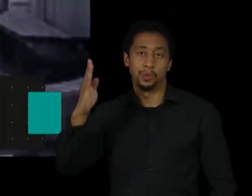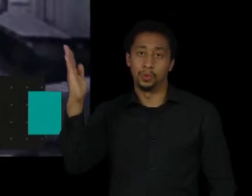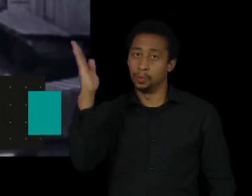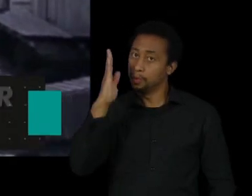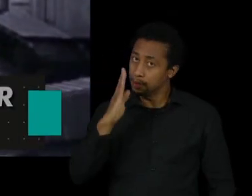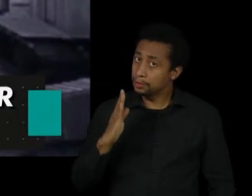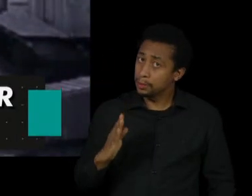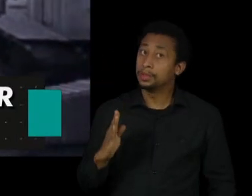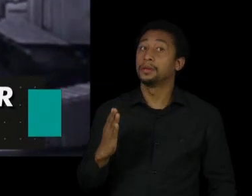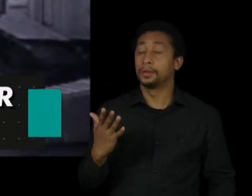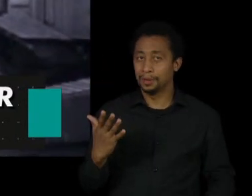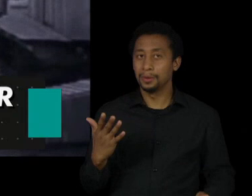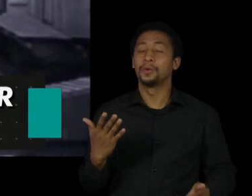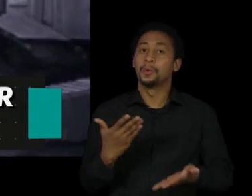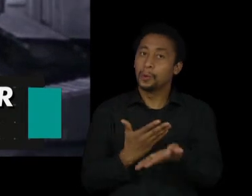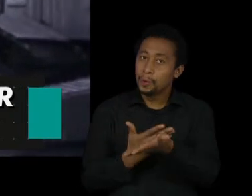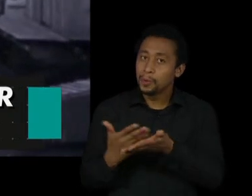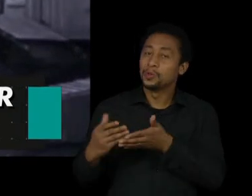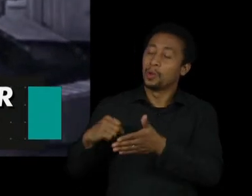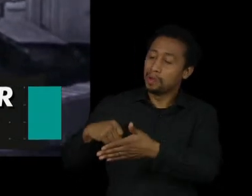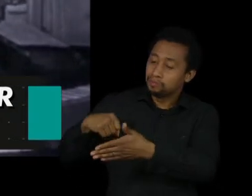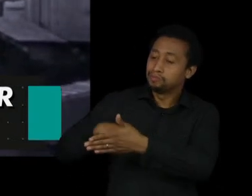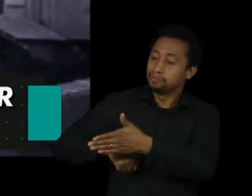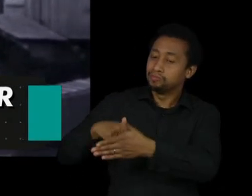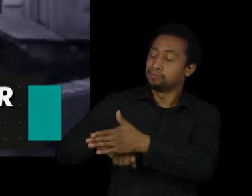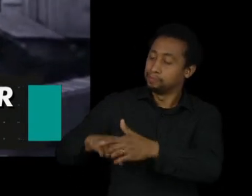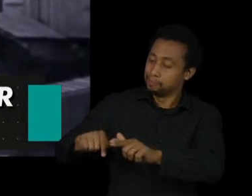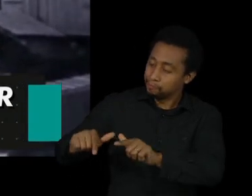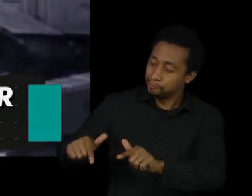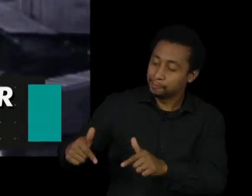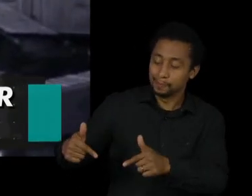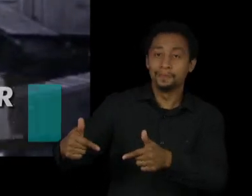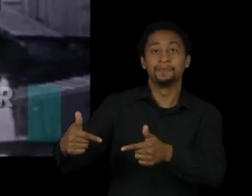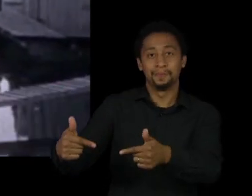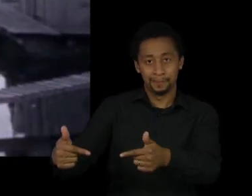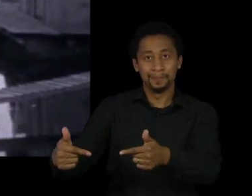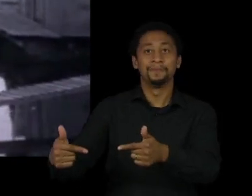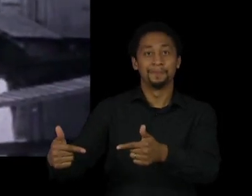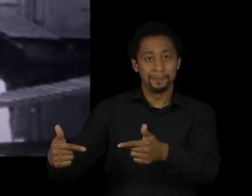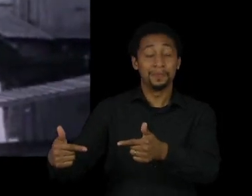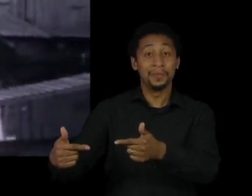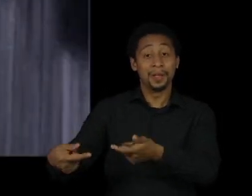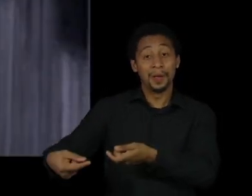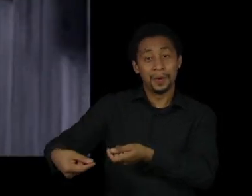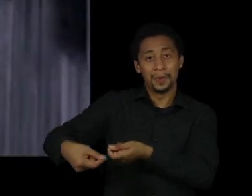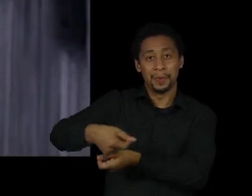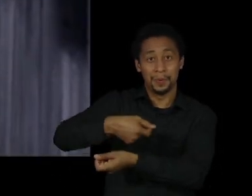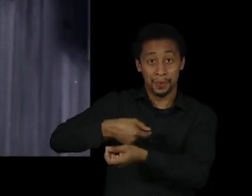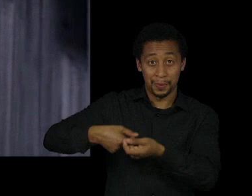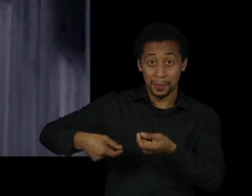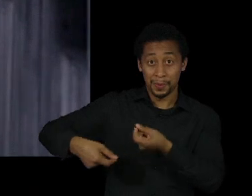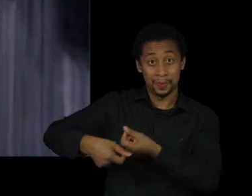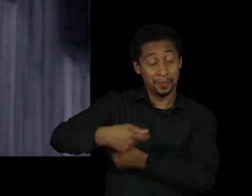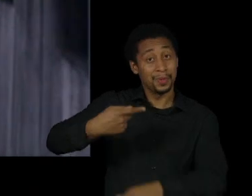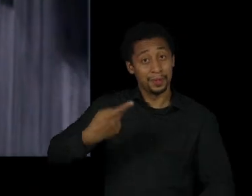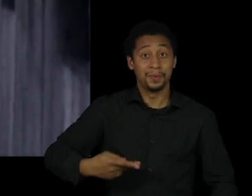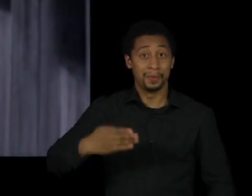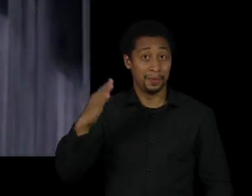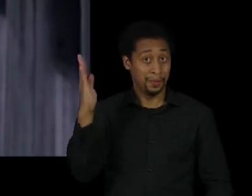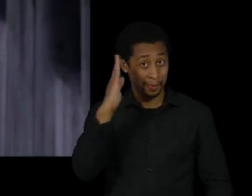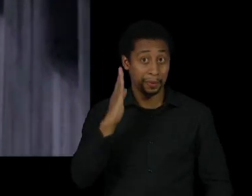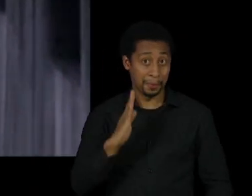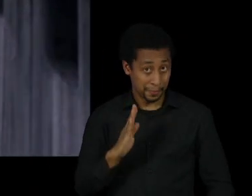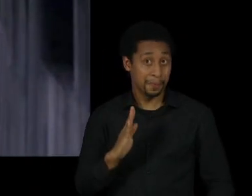questões, as grandes questões da economia brasileira, da história